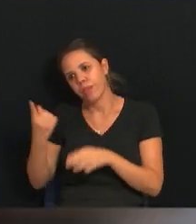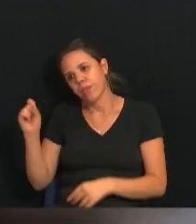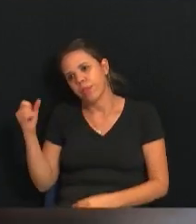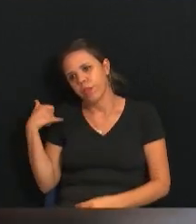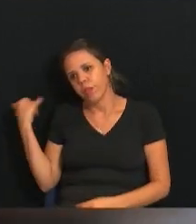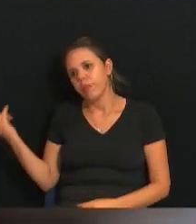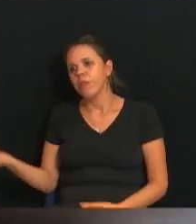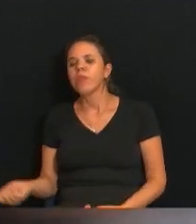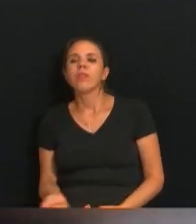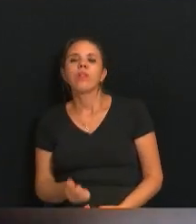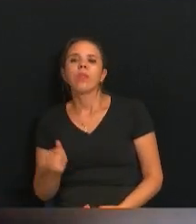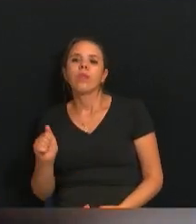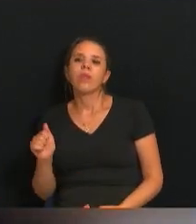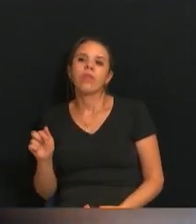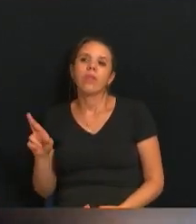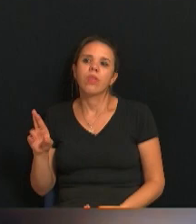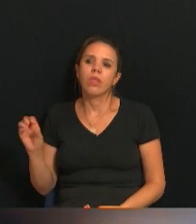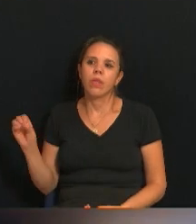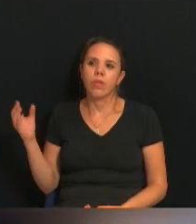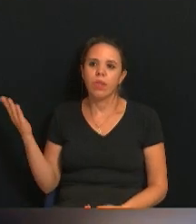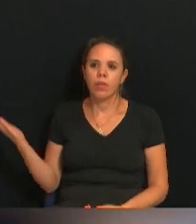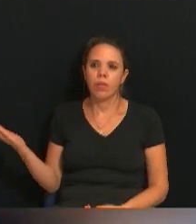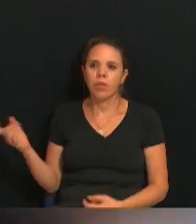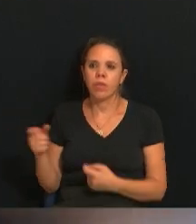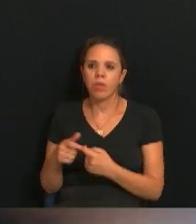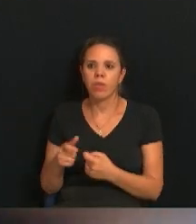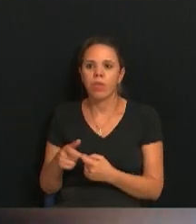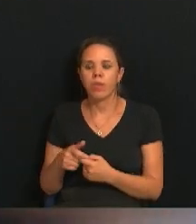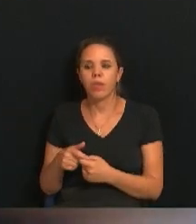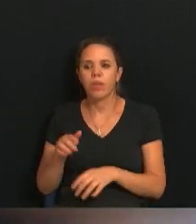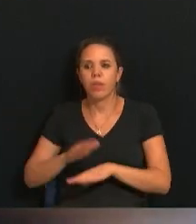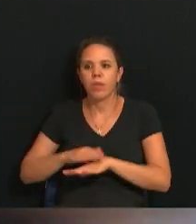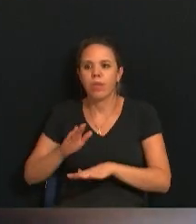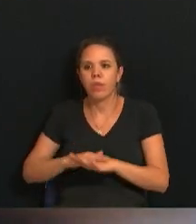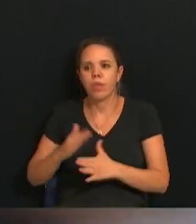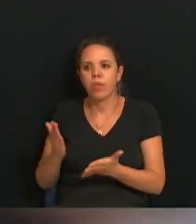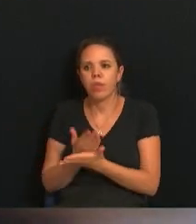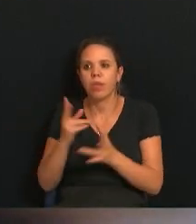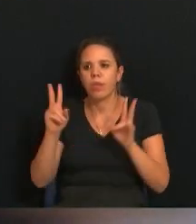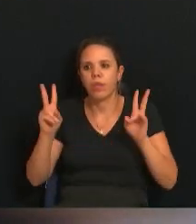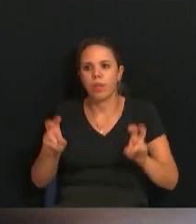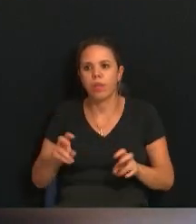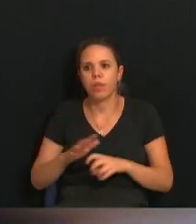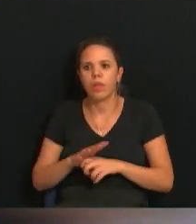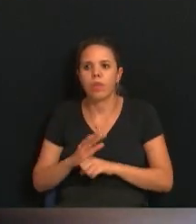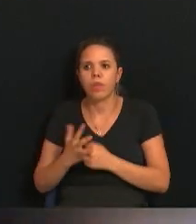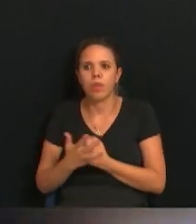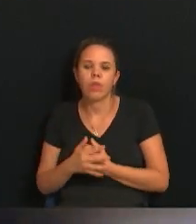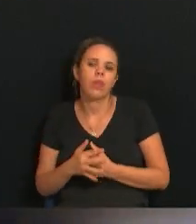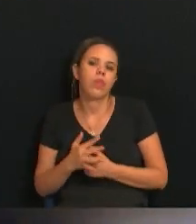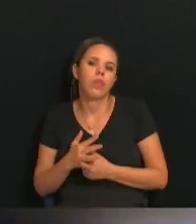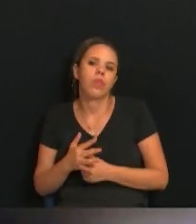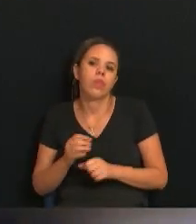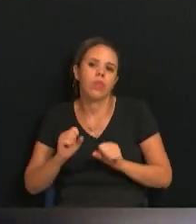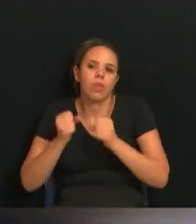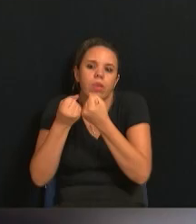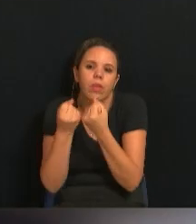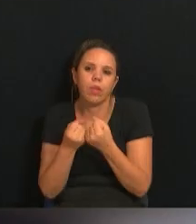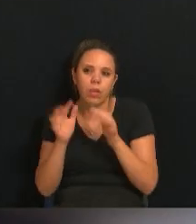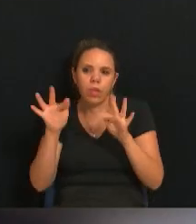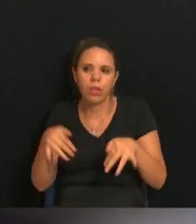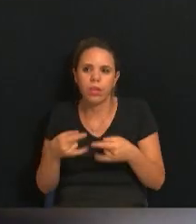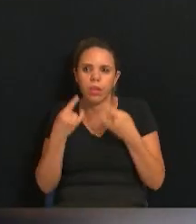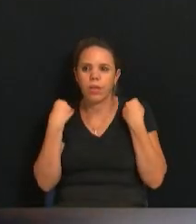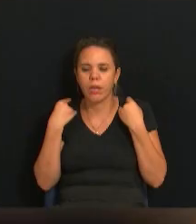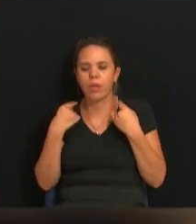anos. Alessandro Loyola, que também é médico e autor de livros relacionados à pandemia, defendeu o fim das máscaras